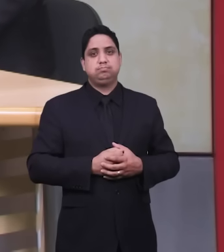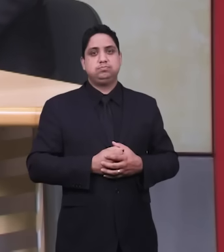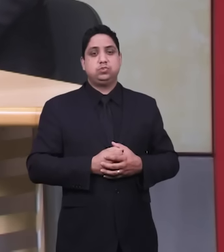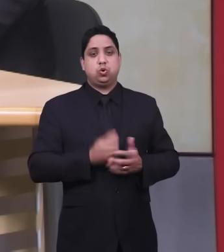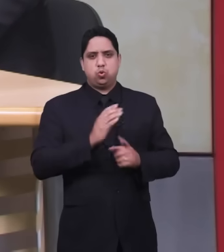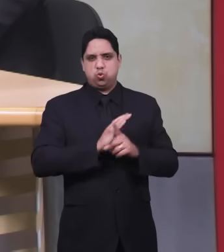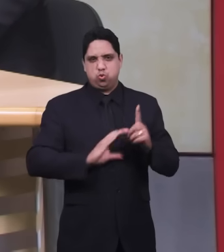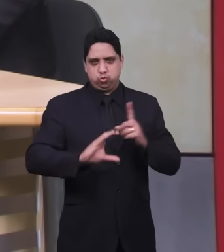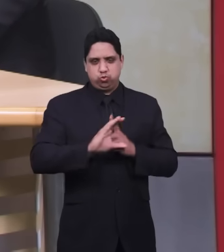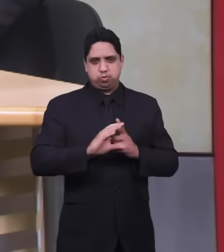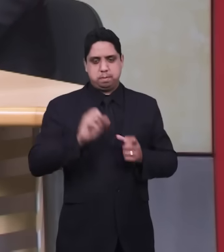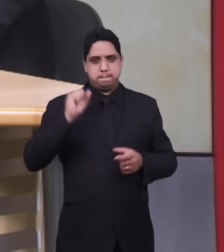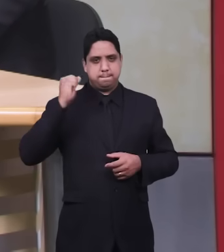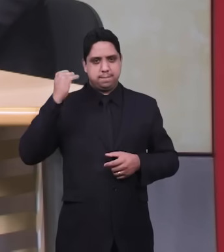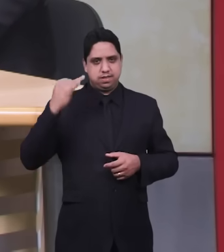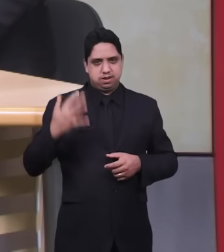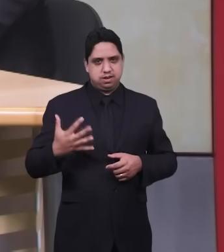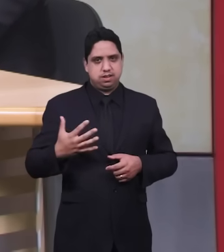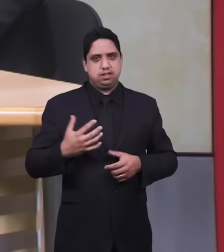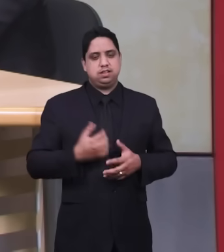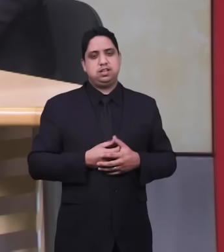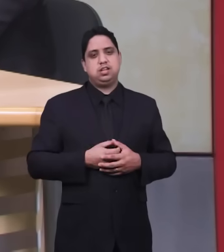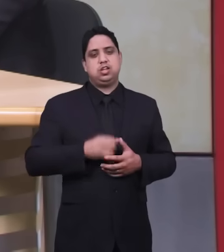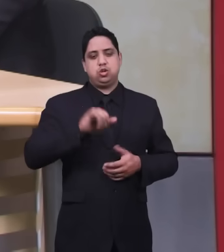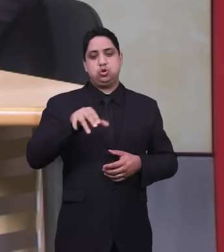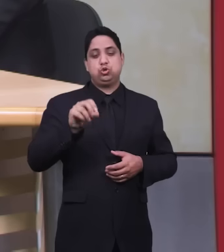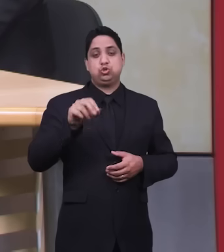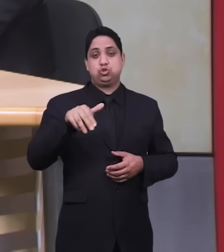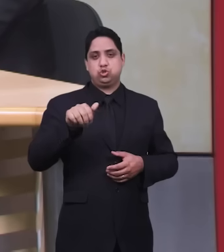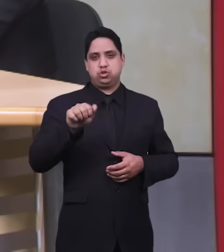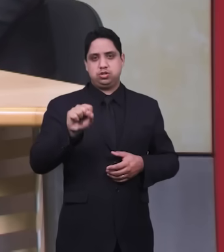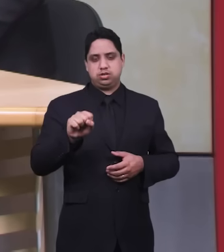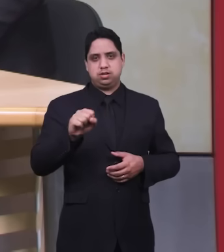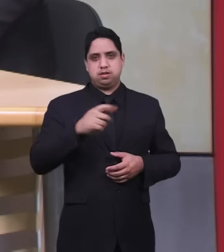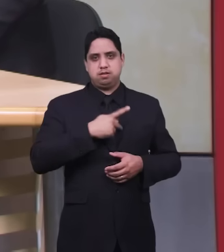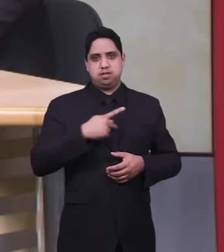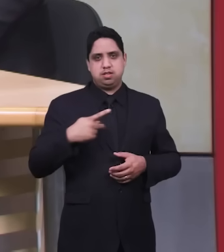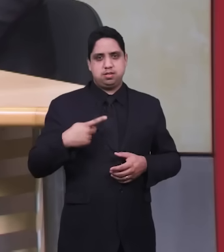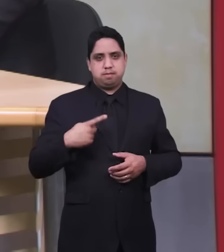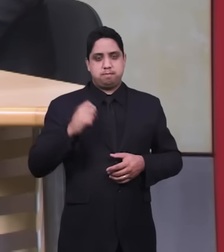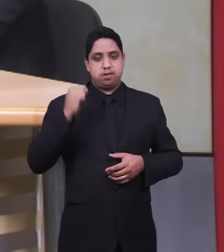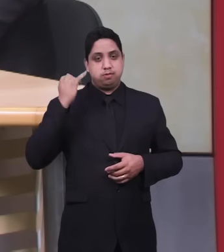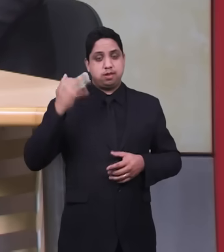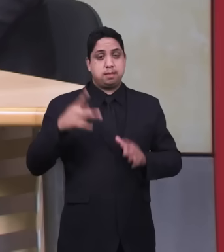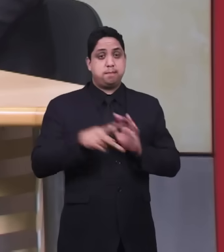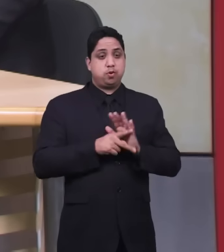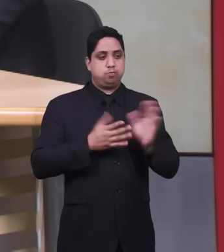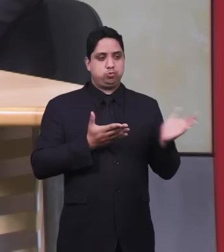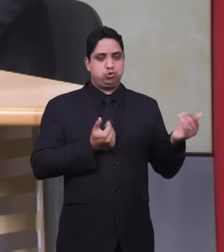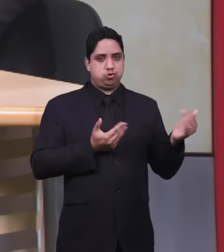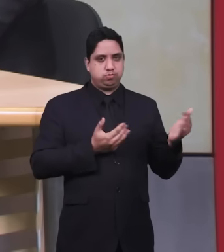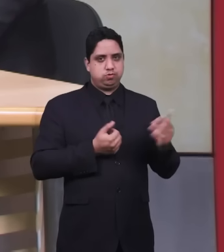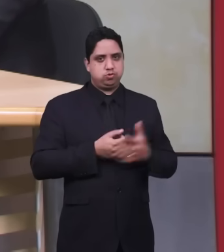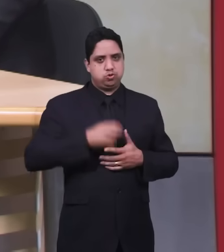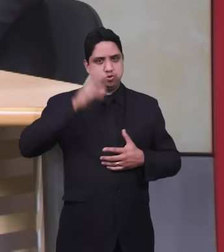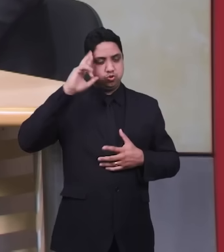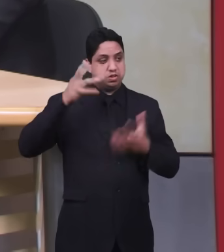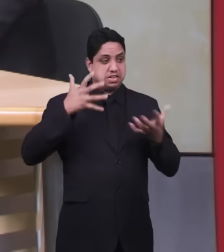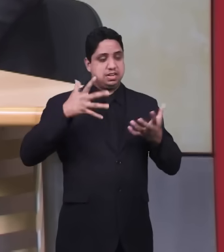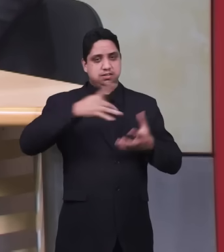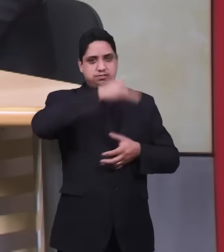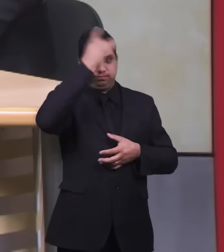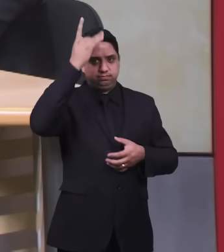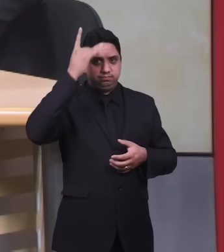era um culto de madrugada. Jonas era o pastor. Era uma madrugada para os jovens. O senhor queria batizar com o Espírito